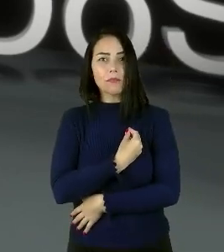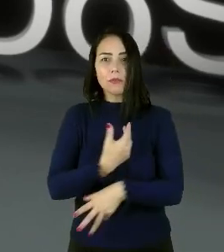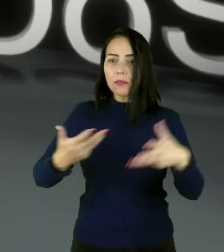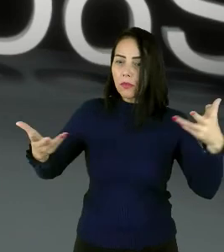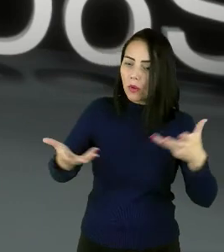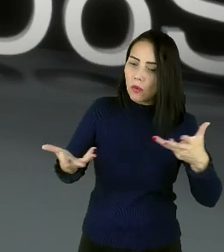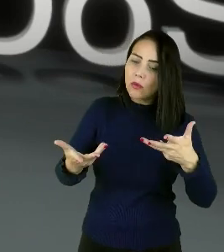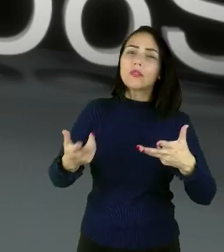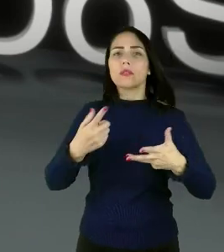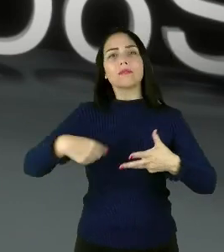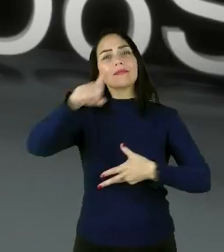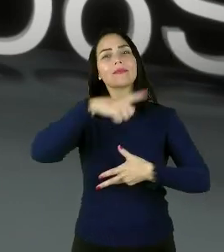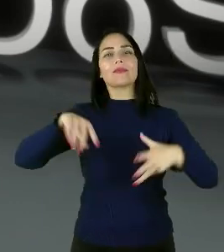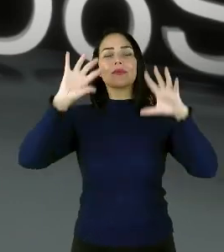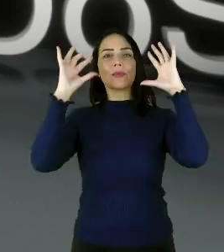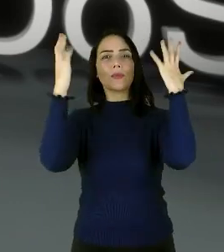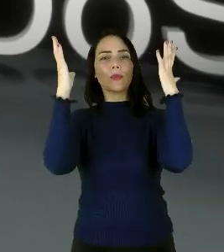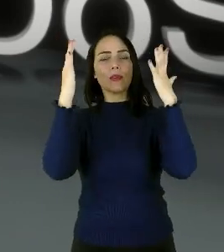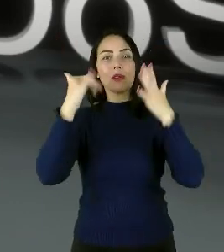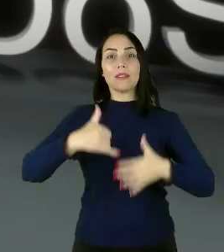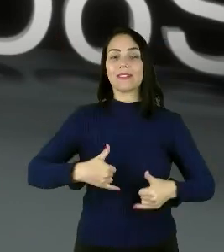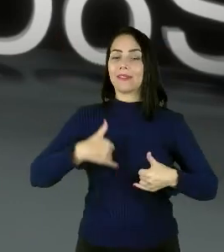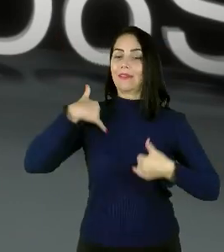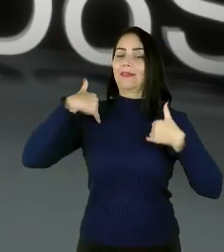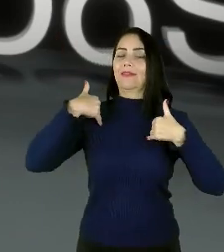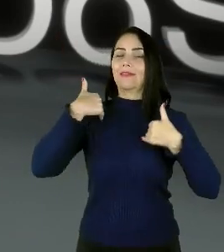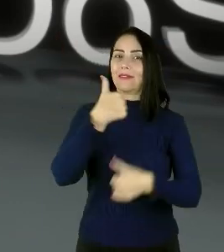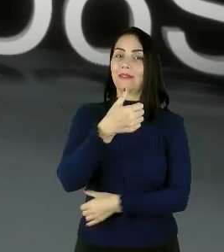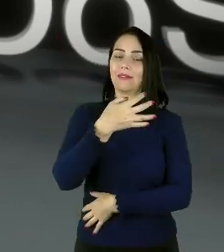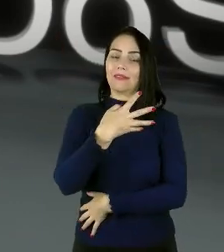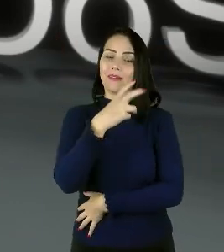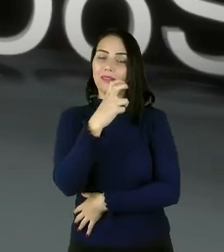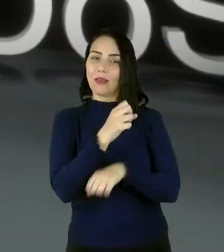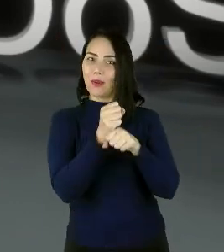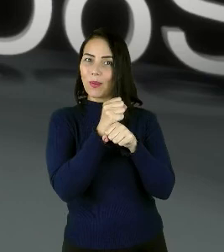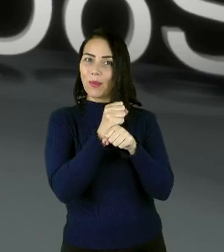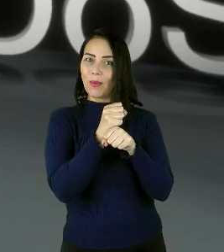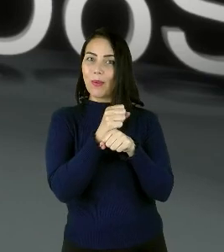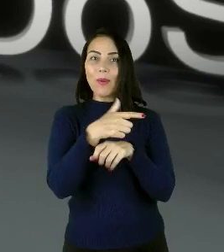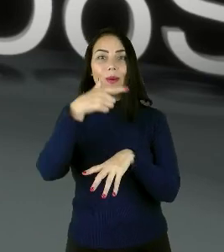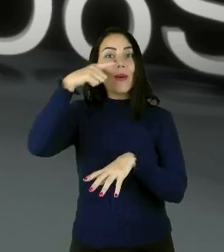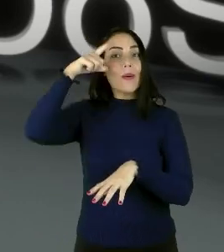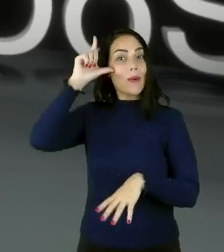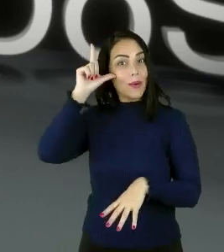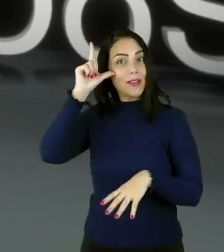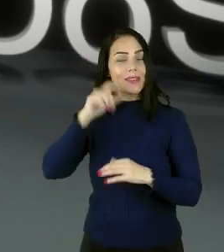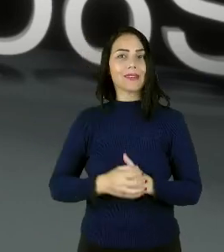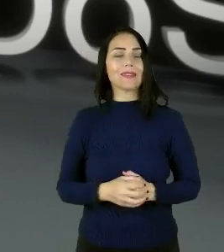e hoje estamos comemorando os 145 anos E ontem